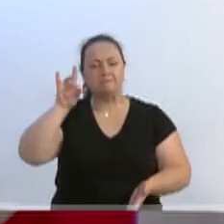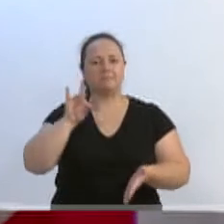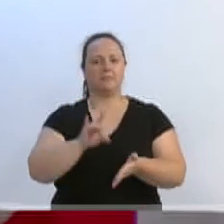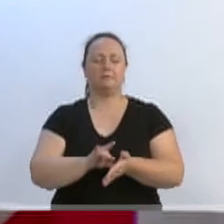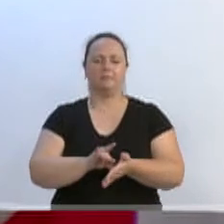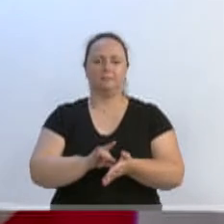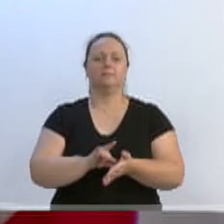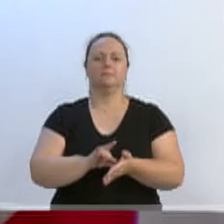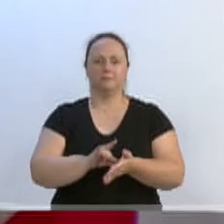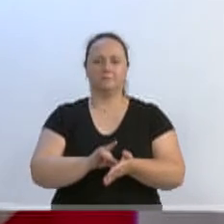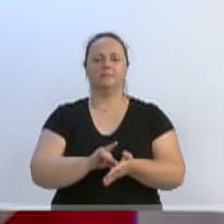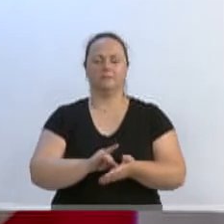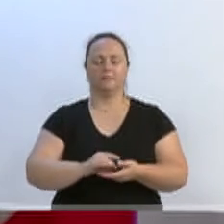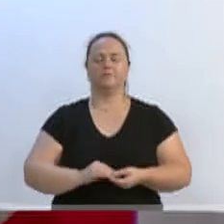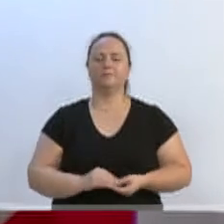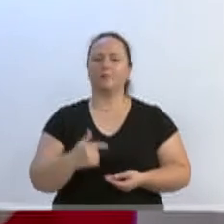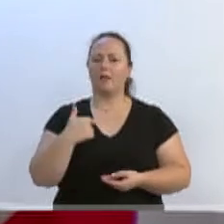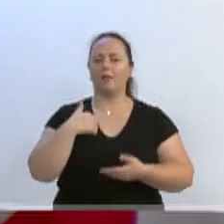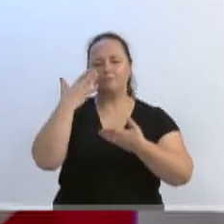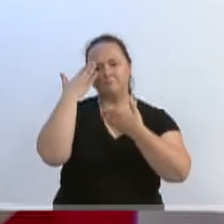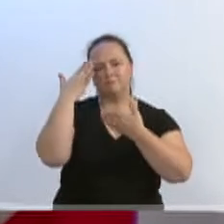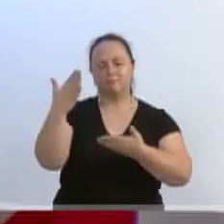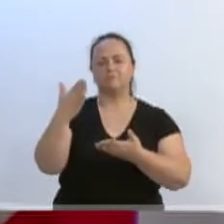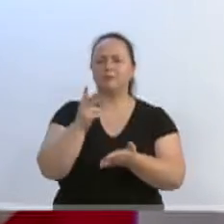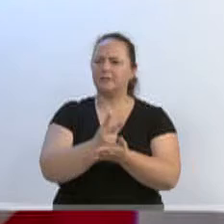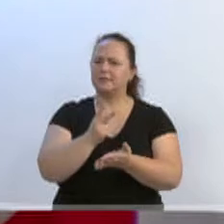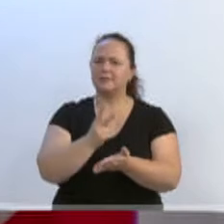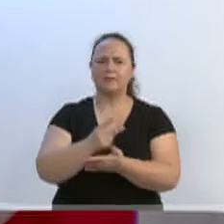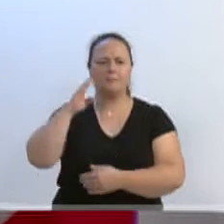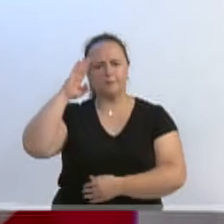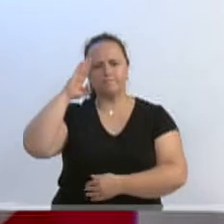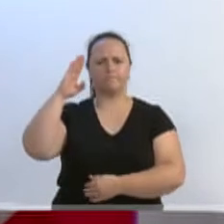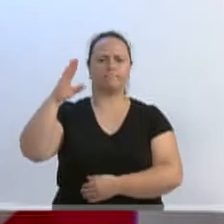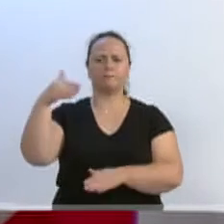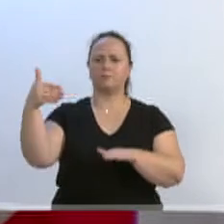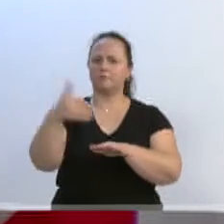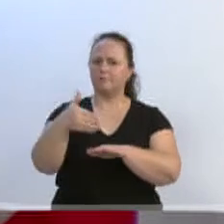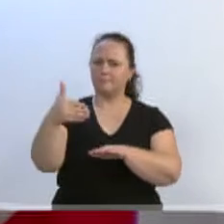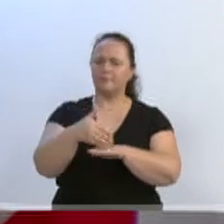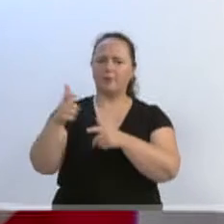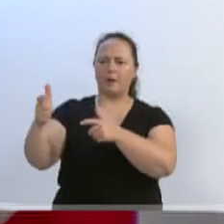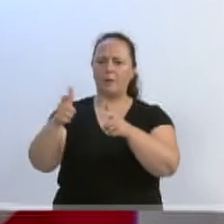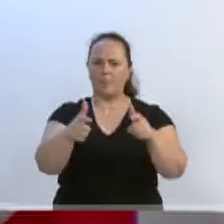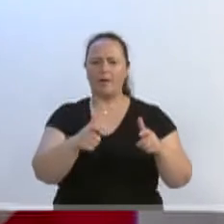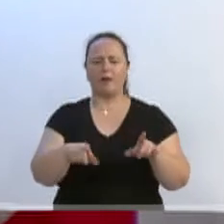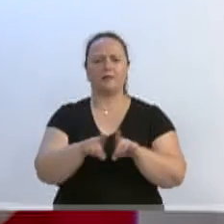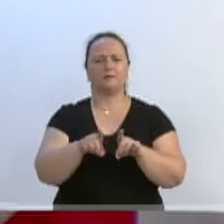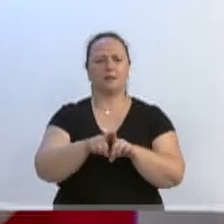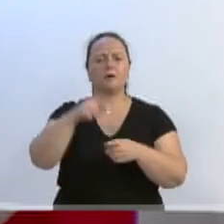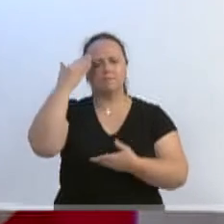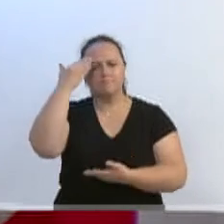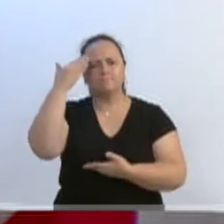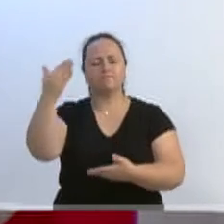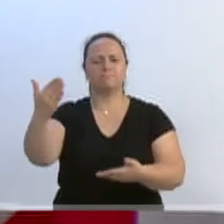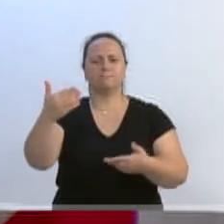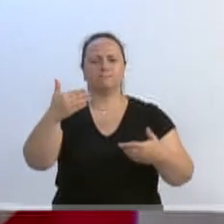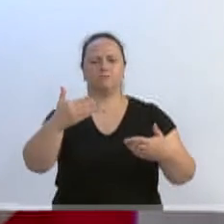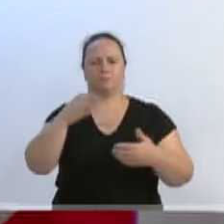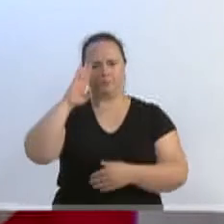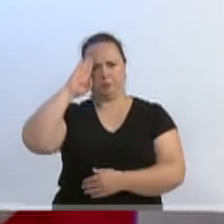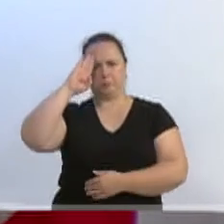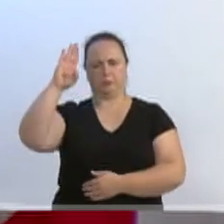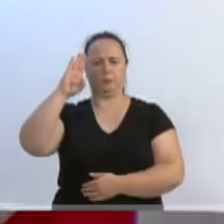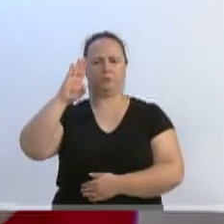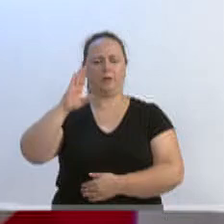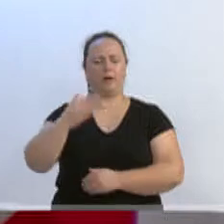as forças armadas e agradeço aqui todos os comandantes passaram por lá e agradeço o exército brasileiro pela formação dada a mim pelo